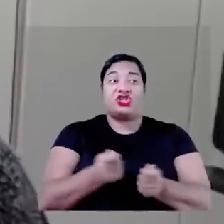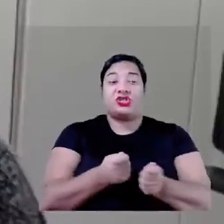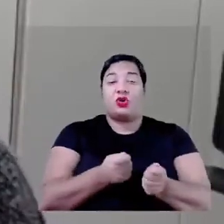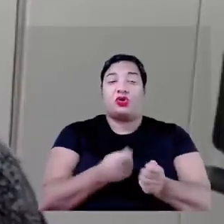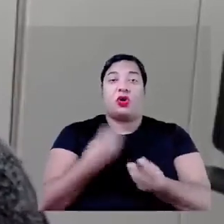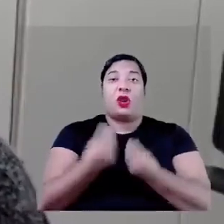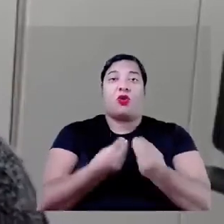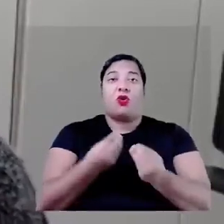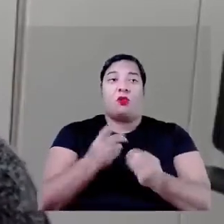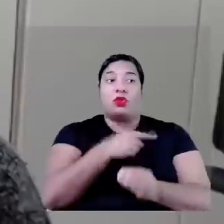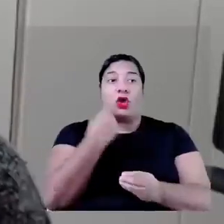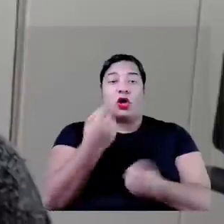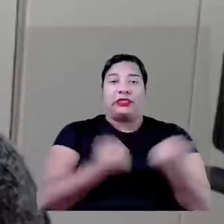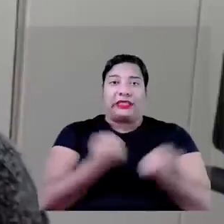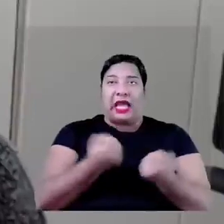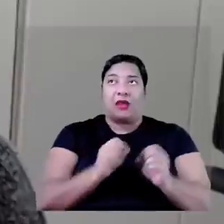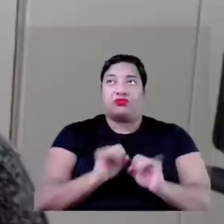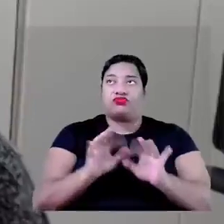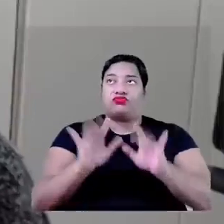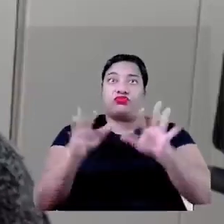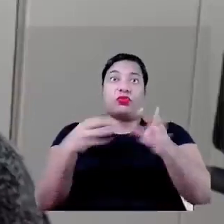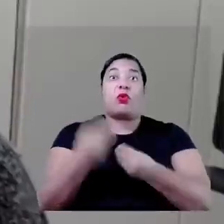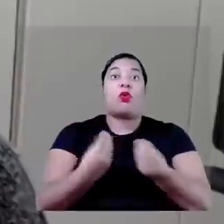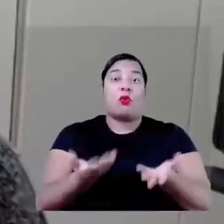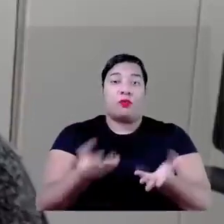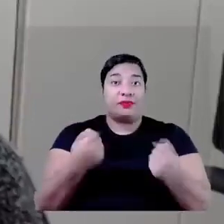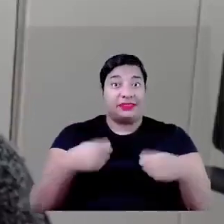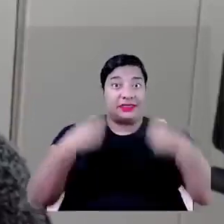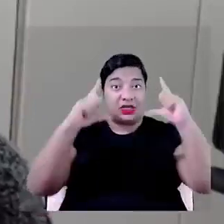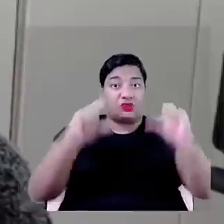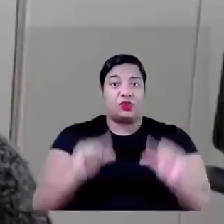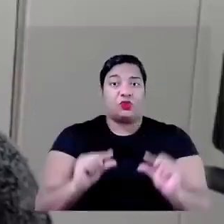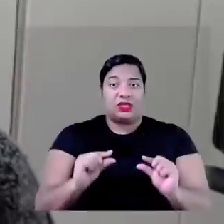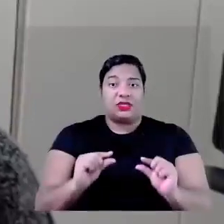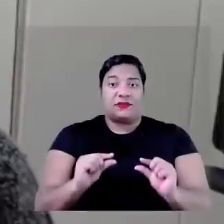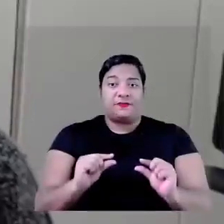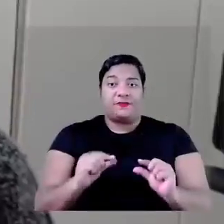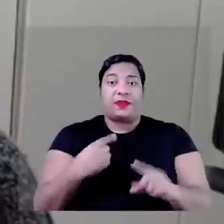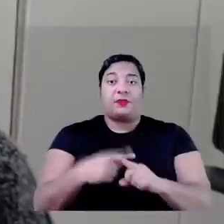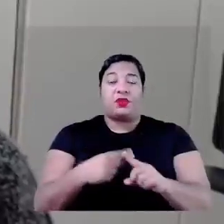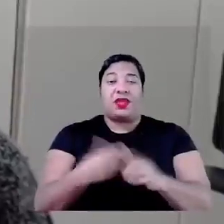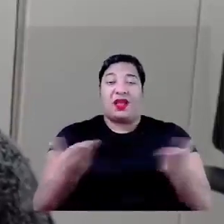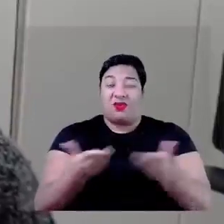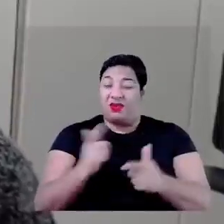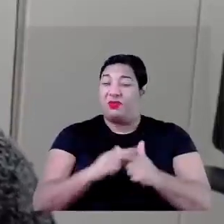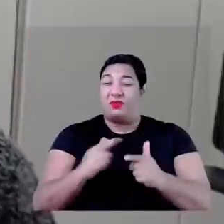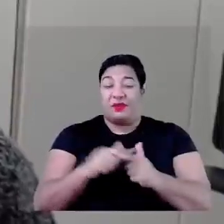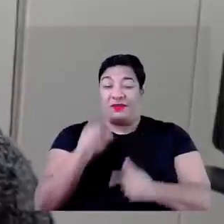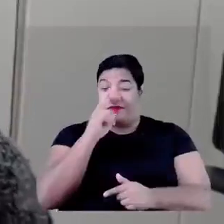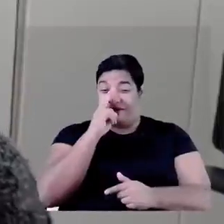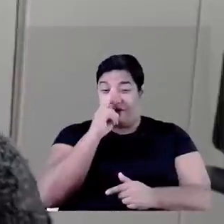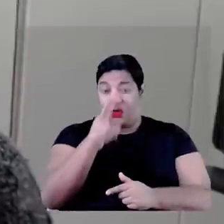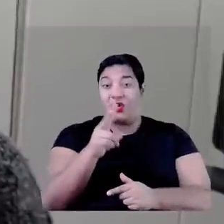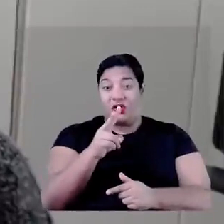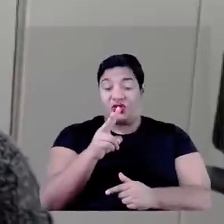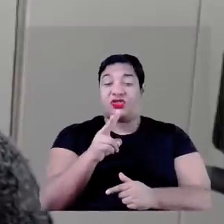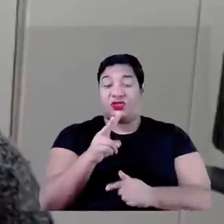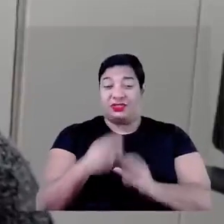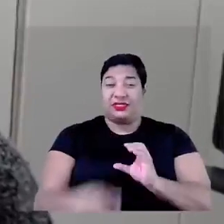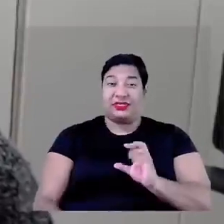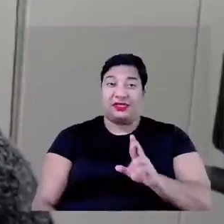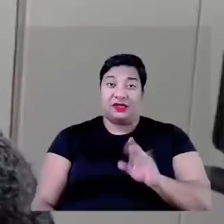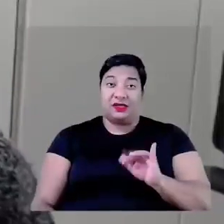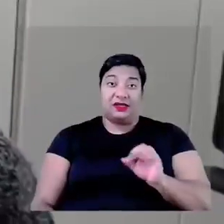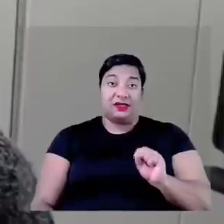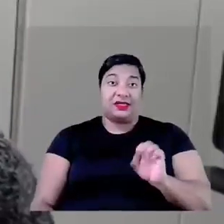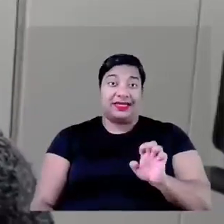visando aí reduzi-las cada vez mais. Lembrando, né, a gente está num cenário de crise bastante intensa, onde toda